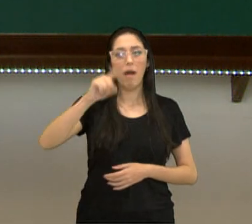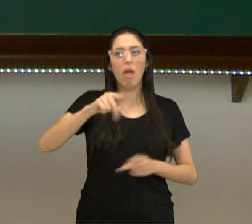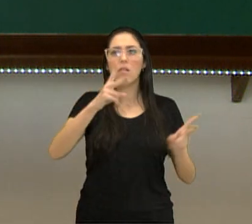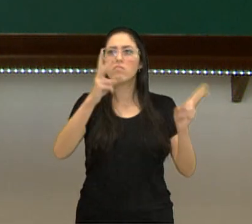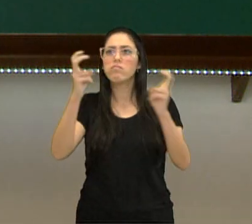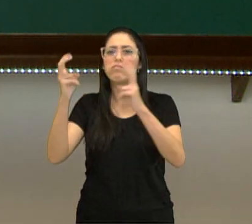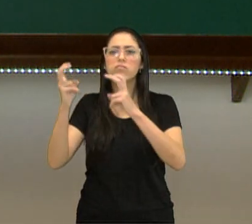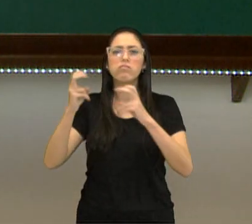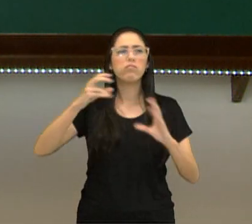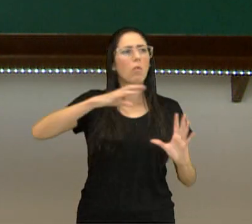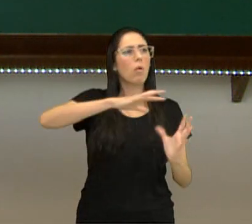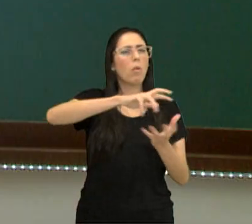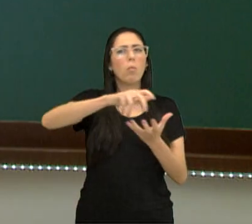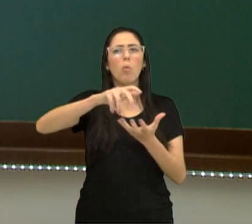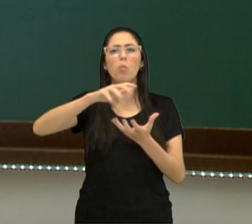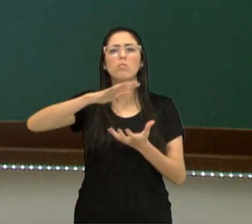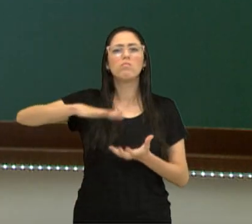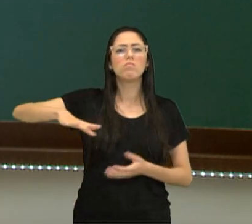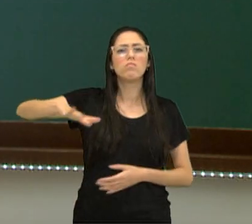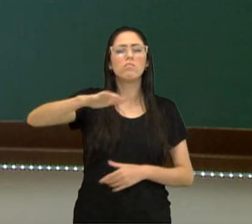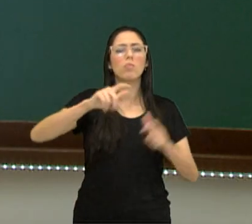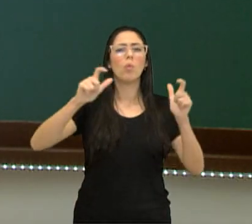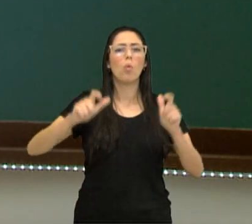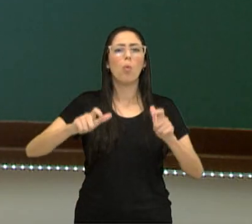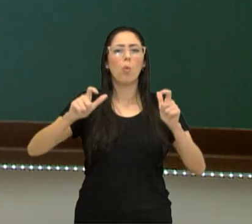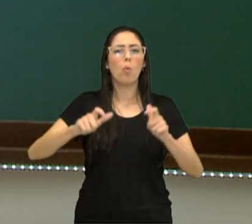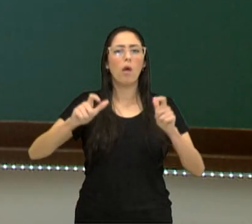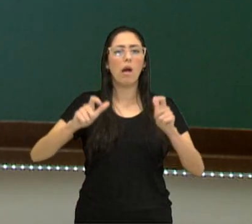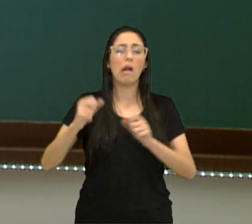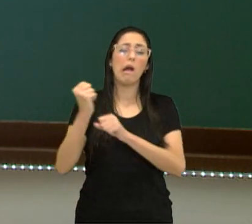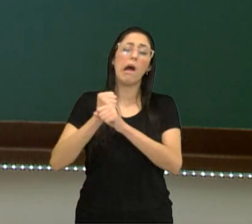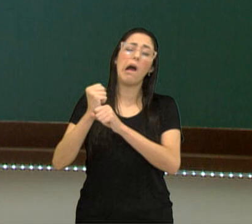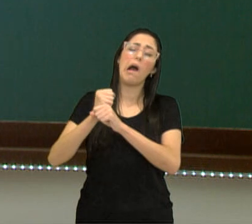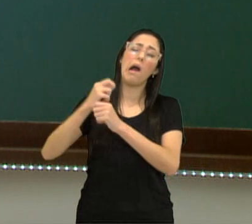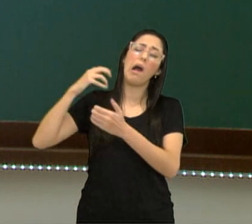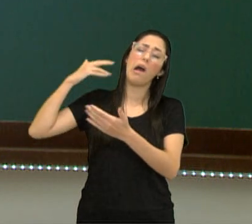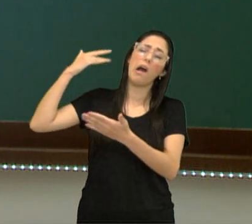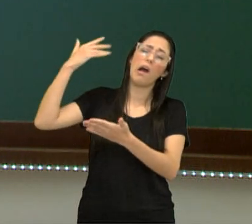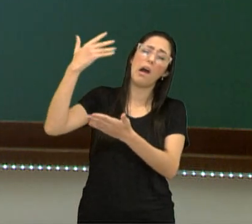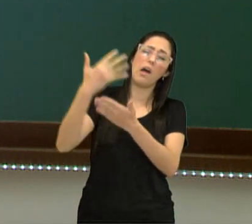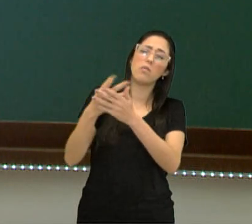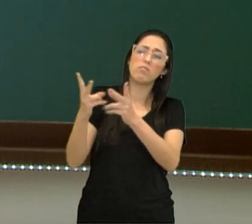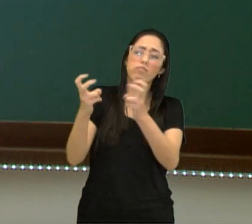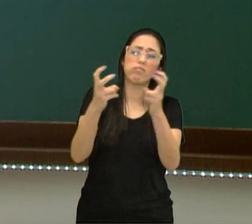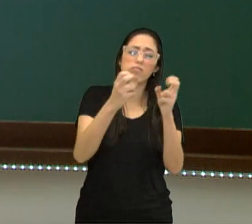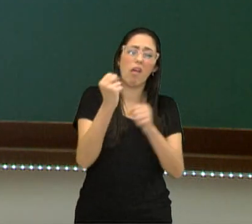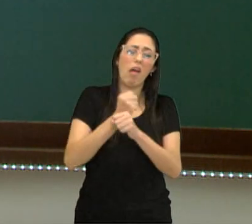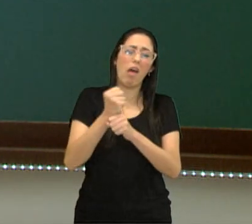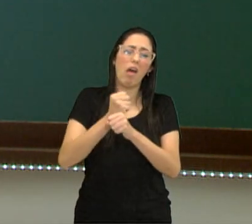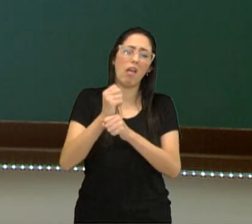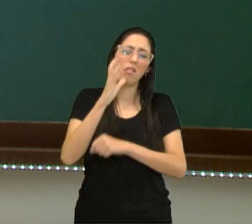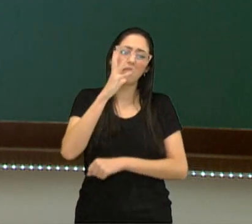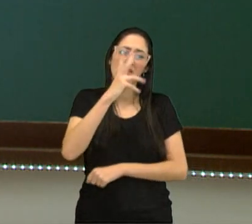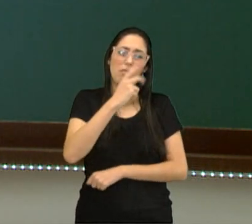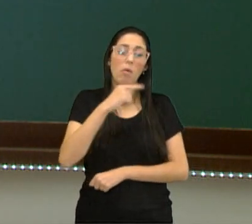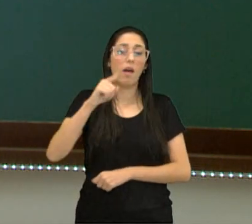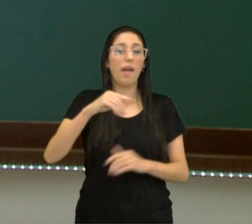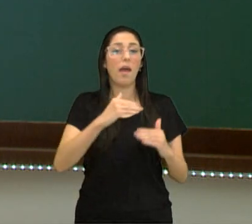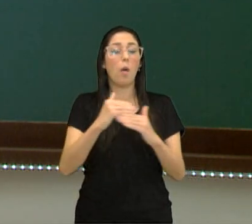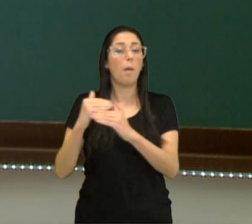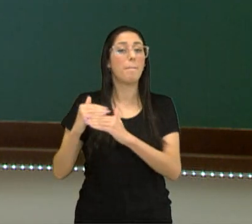condições atmosféricas de uma região observada ao longo de vários anos. Então, quando a gente está falando em clima, nós estamos falando de um